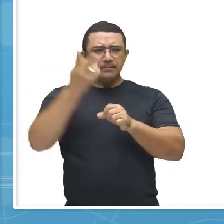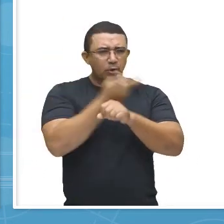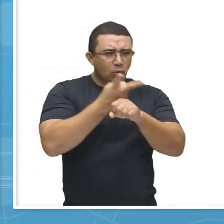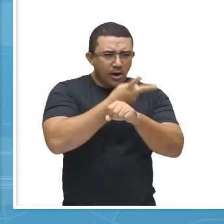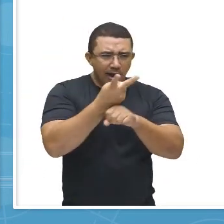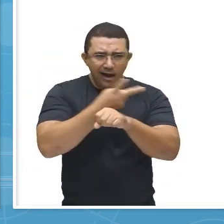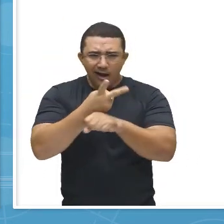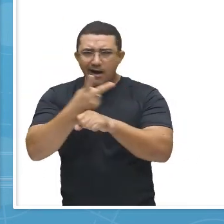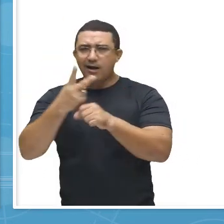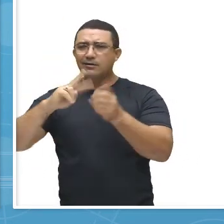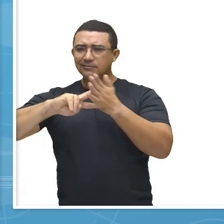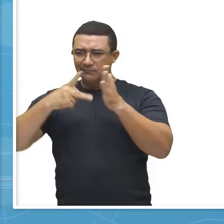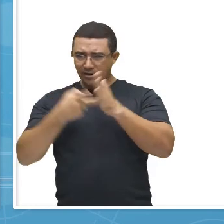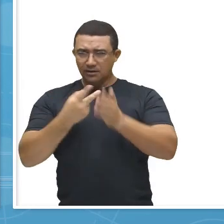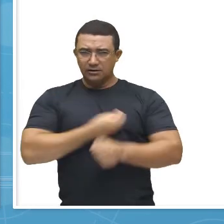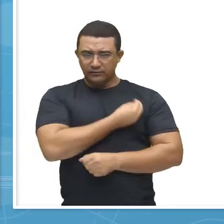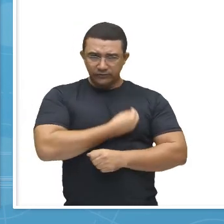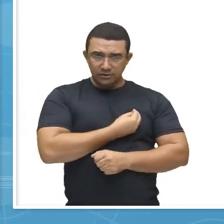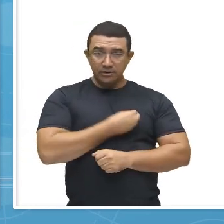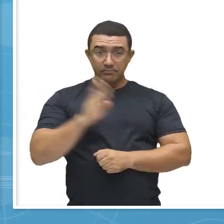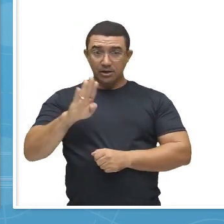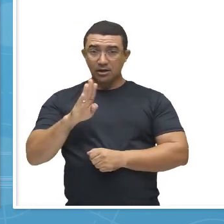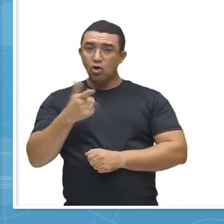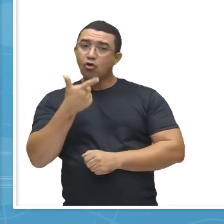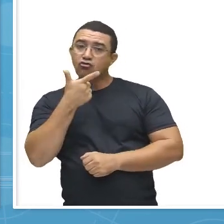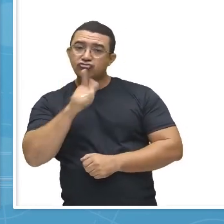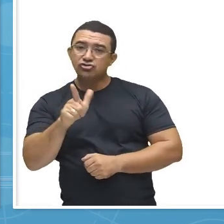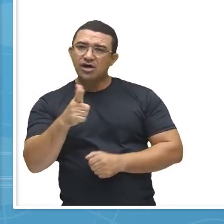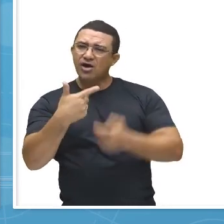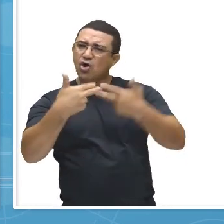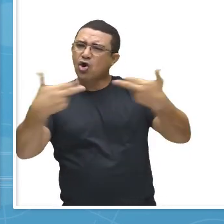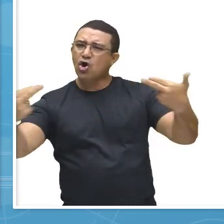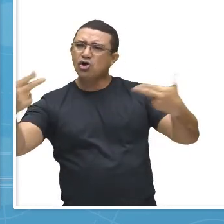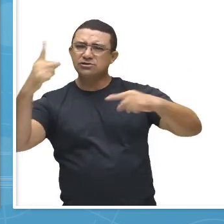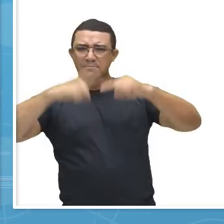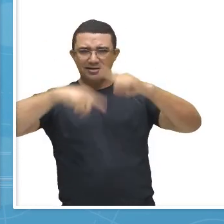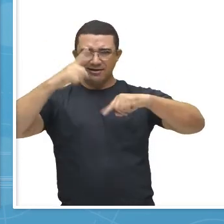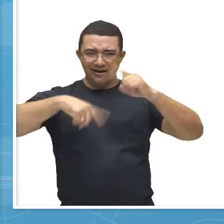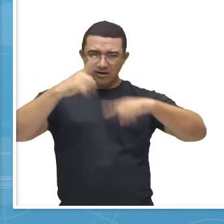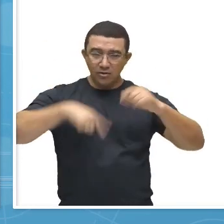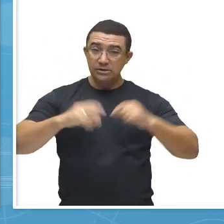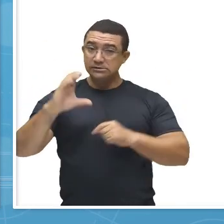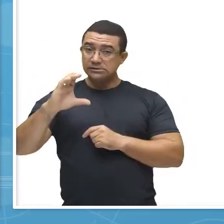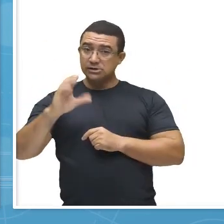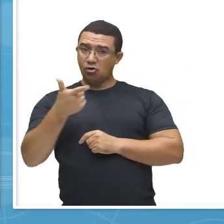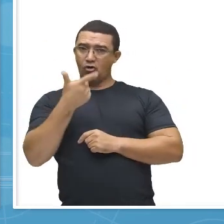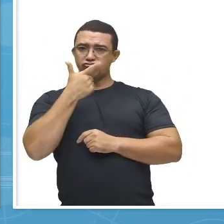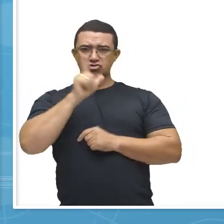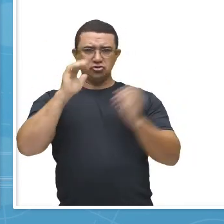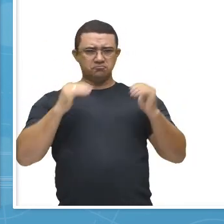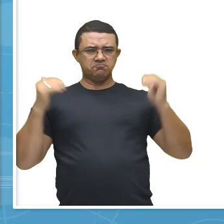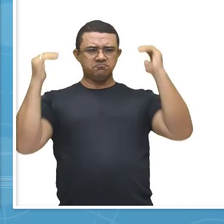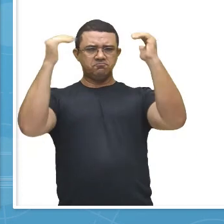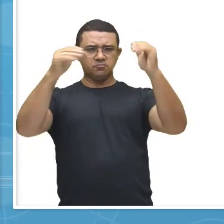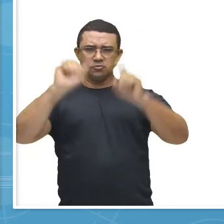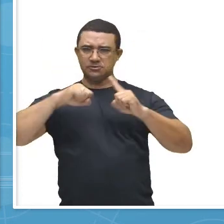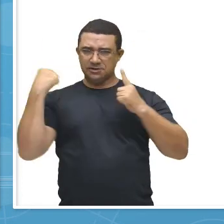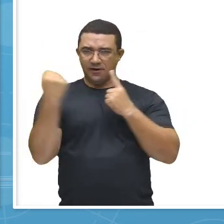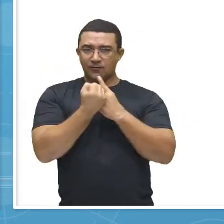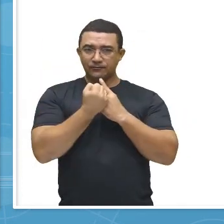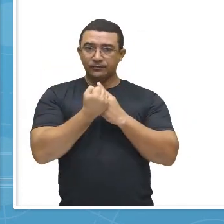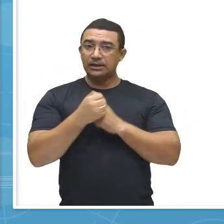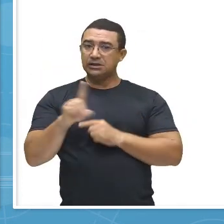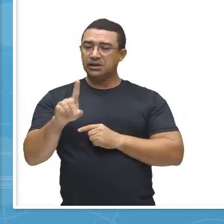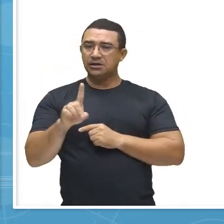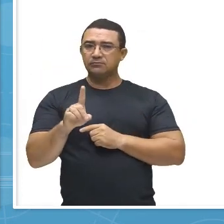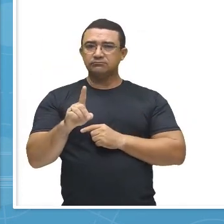B, conquista de bens materiais. Letra C, alcançar um status social. Letra D, nenhuma